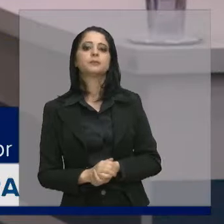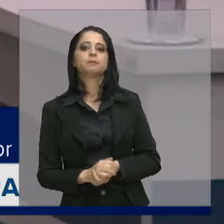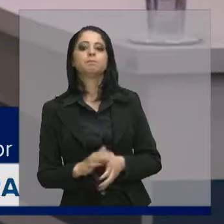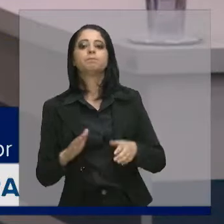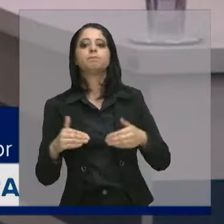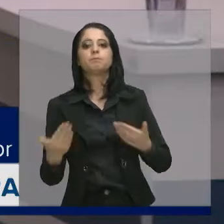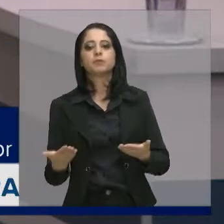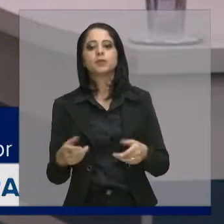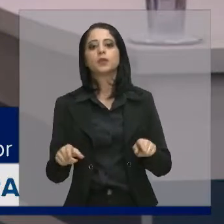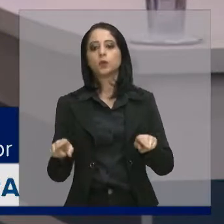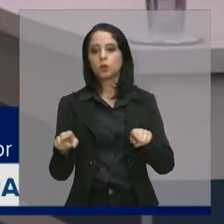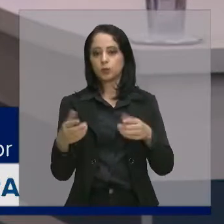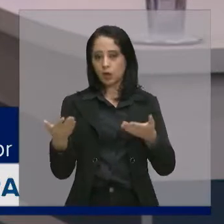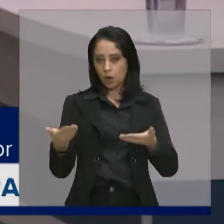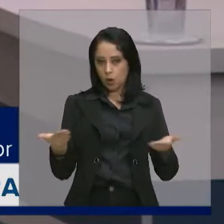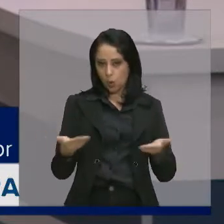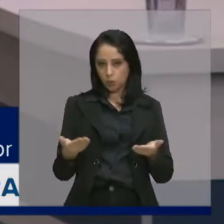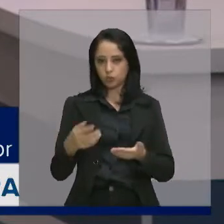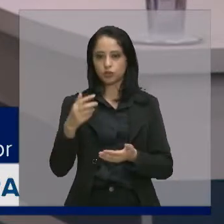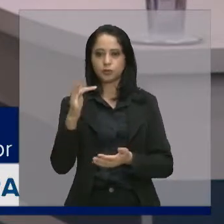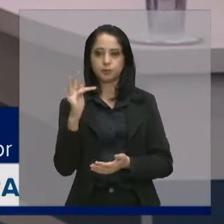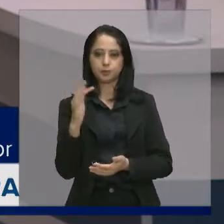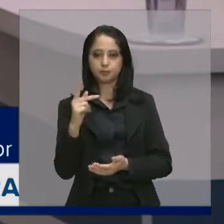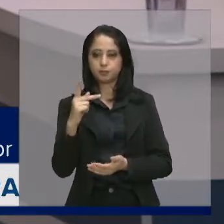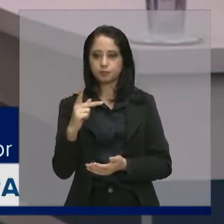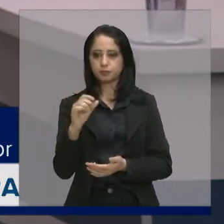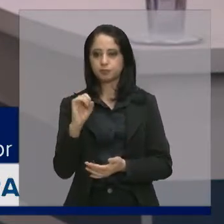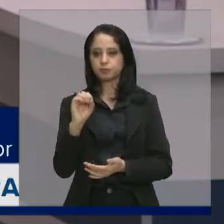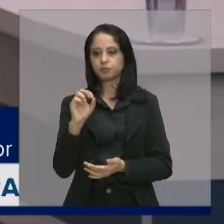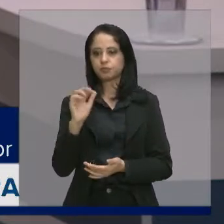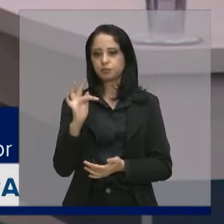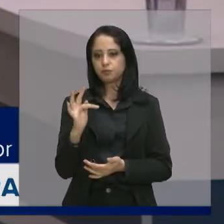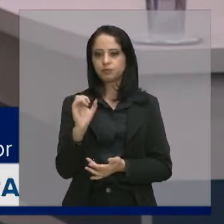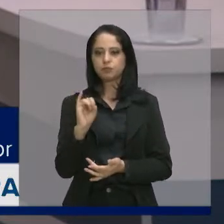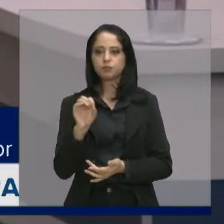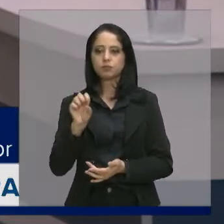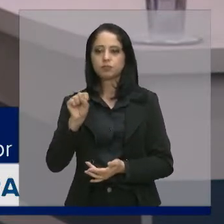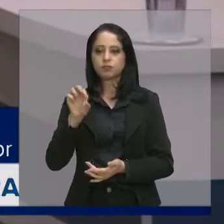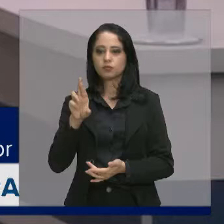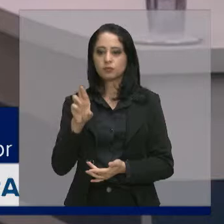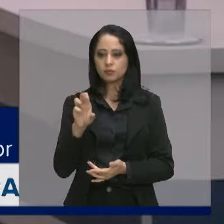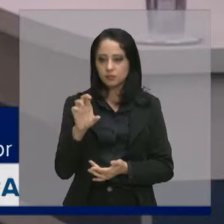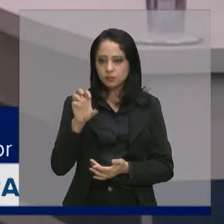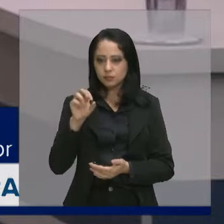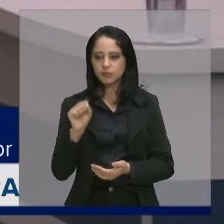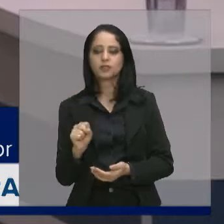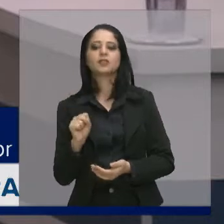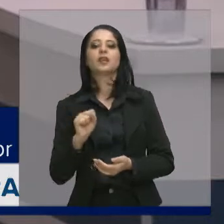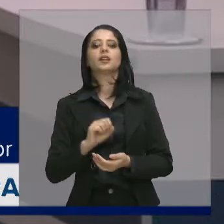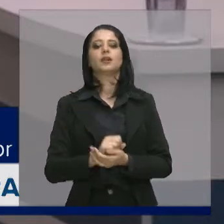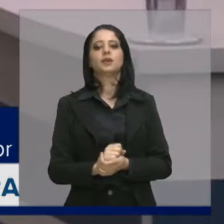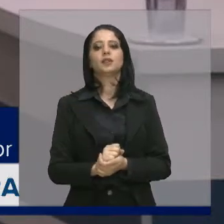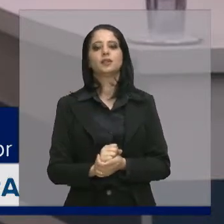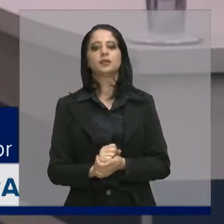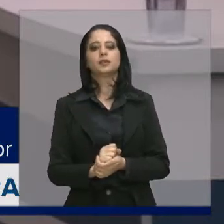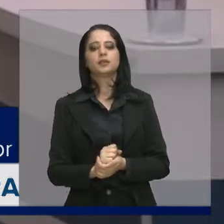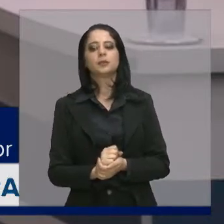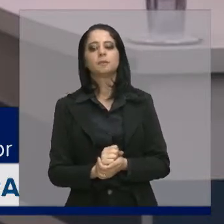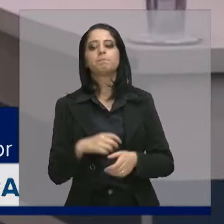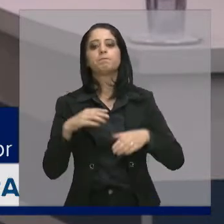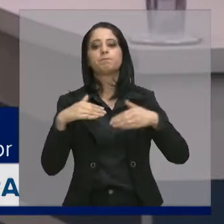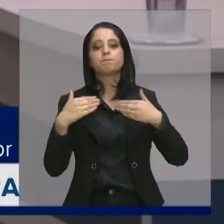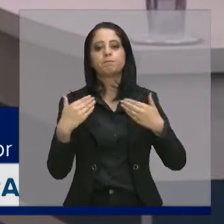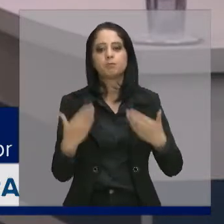recebemos a Pfizer hoje, que a Pfizer é aquela mesma vacina que estava tentando vender para o Bolsonaro desde agosto